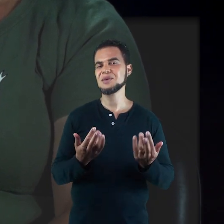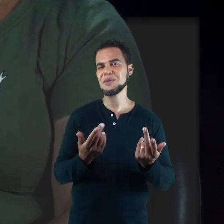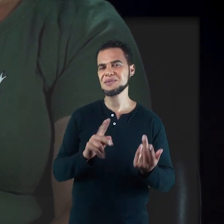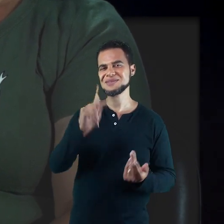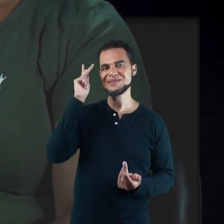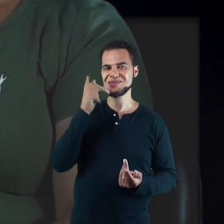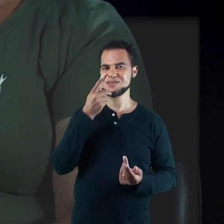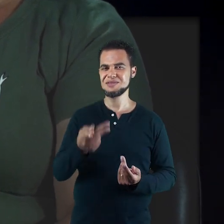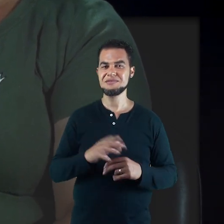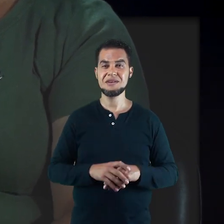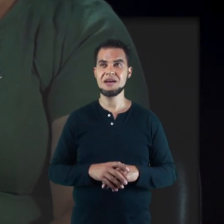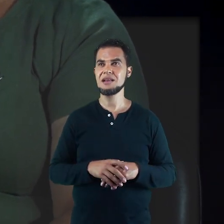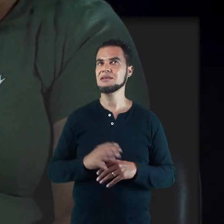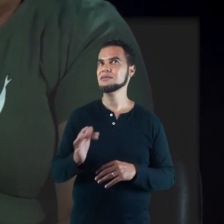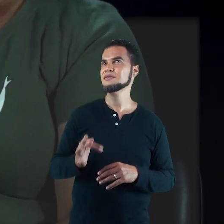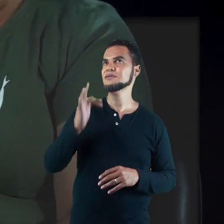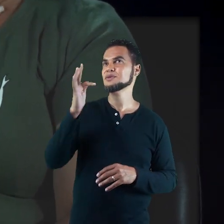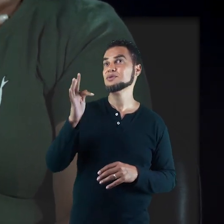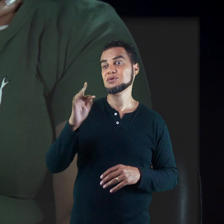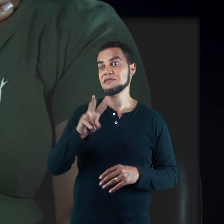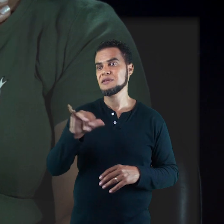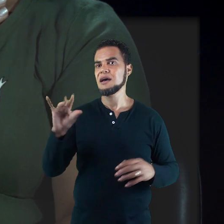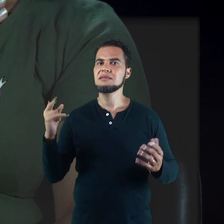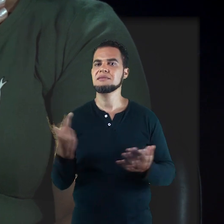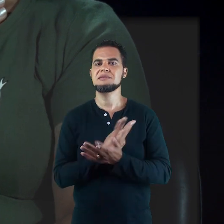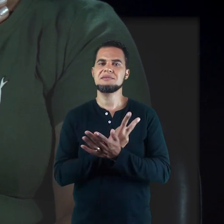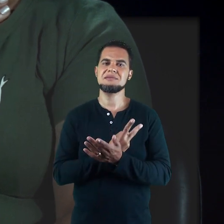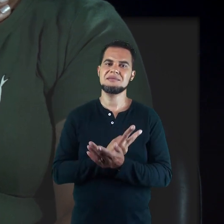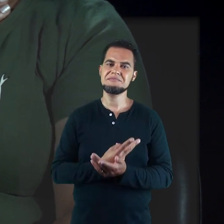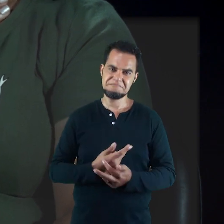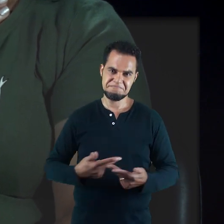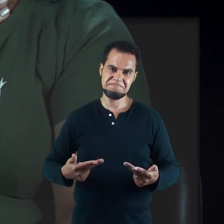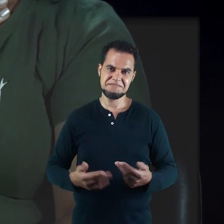É como a história que a gente fala assim, né? Tudo uma hora vai chegar.